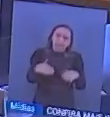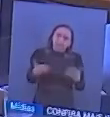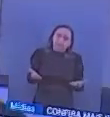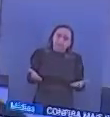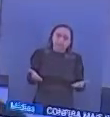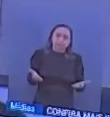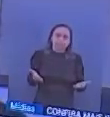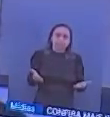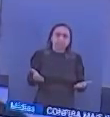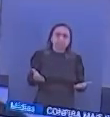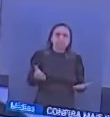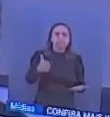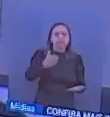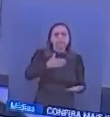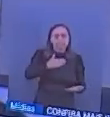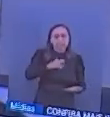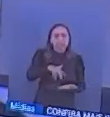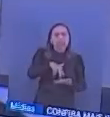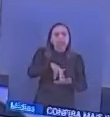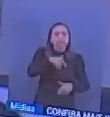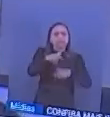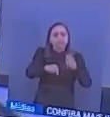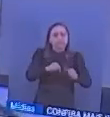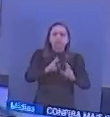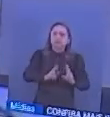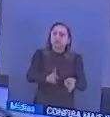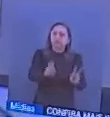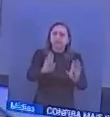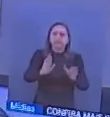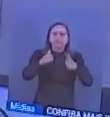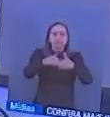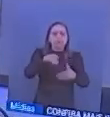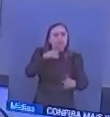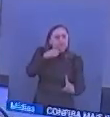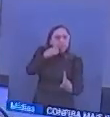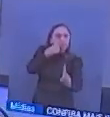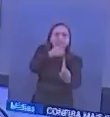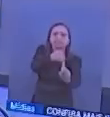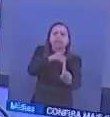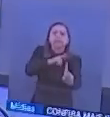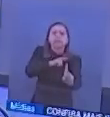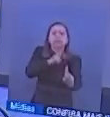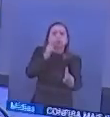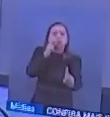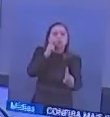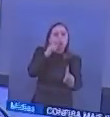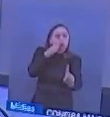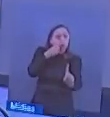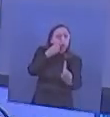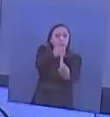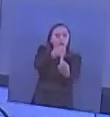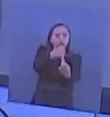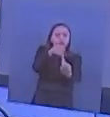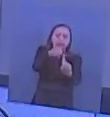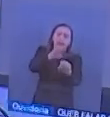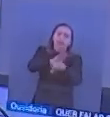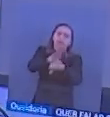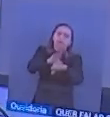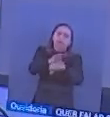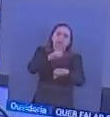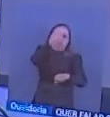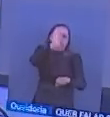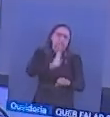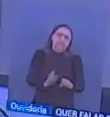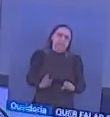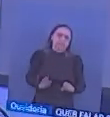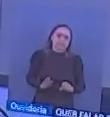até para ele falar que ele puxou que tem pessoas que defendem isso. Que, é uma estratégia do governo Porque